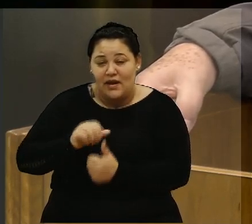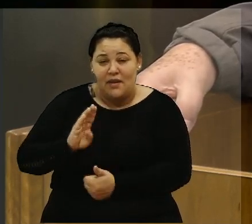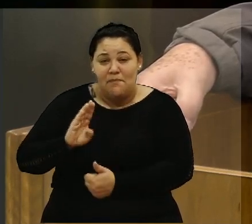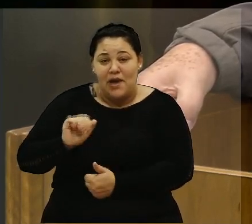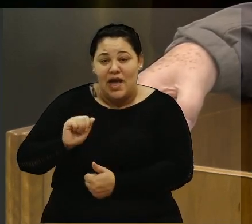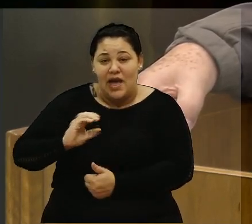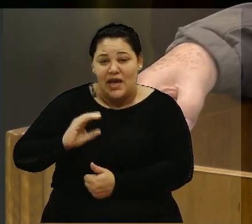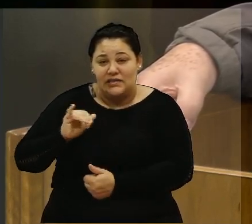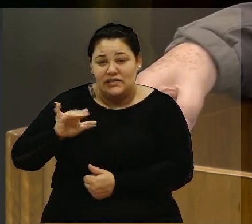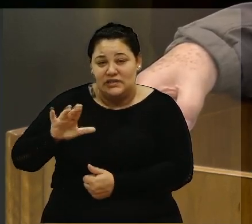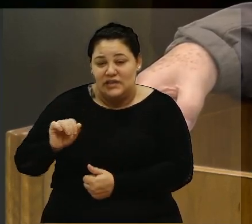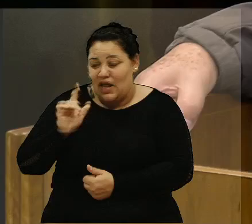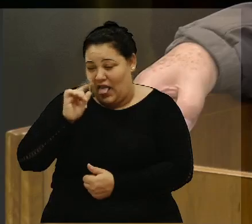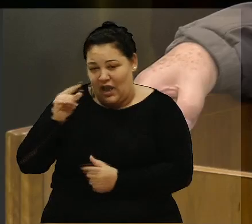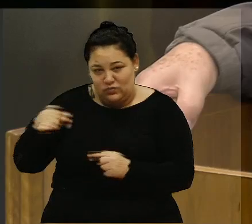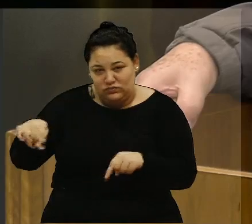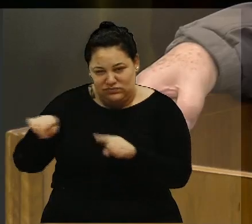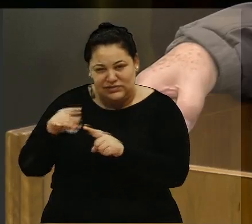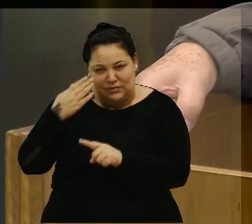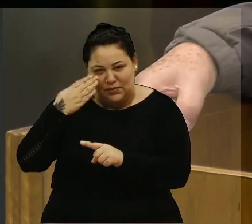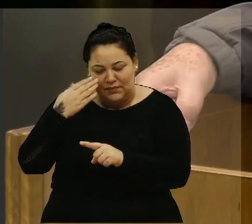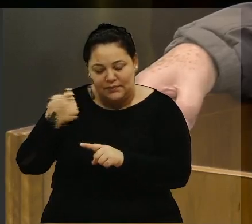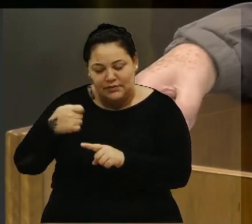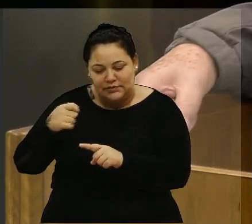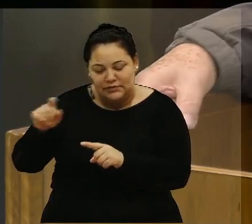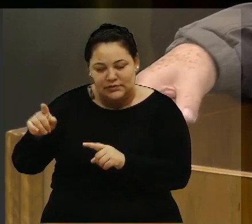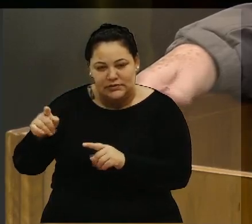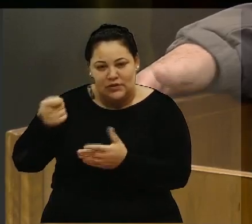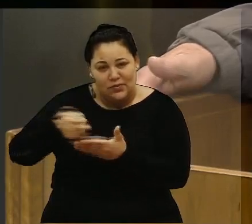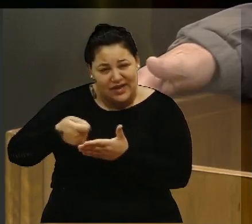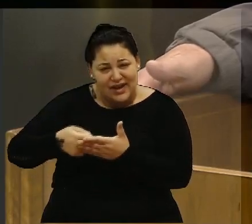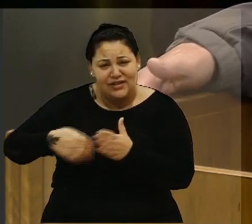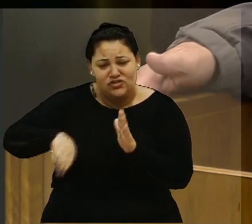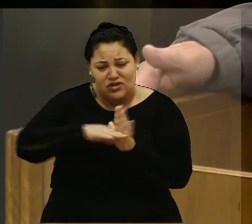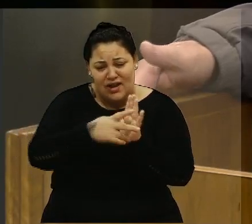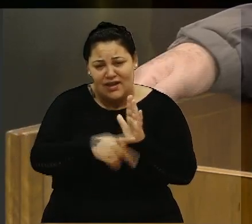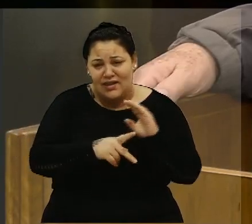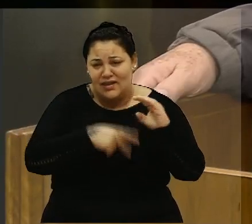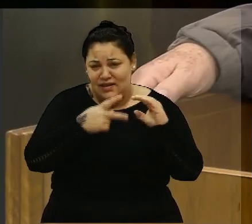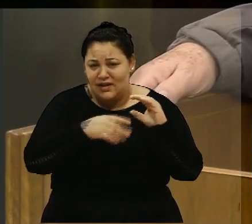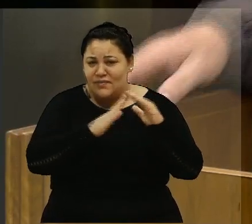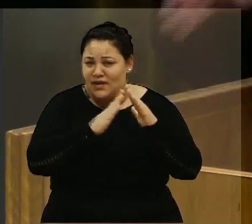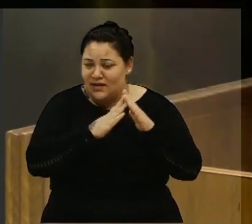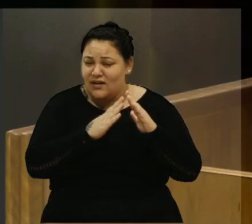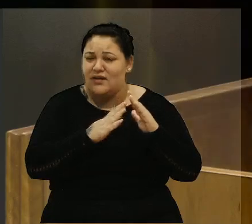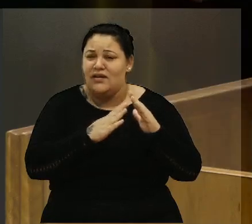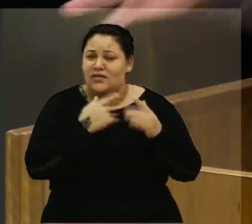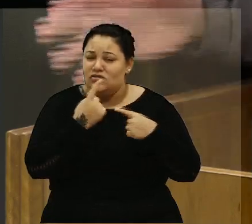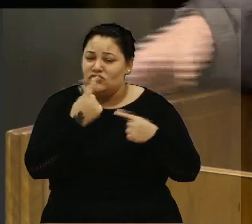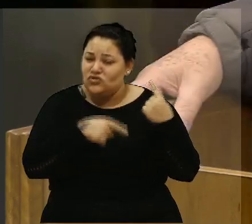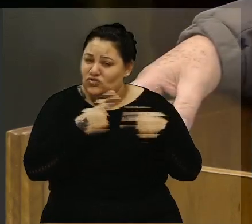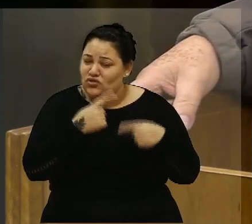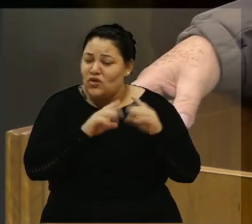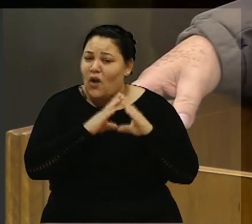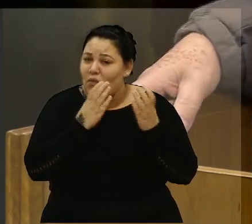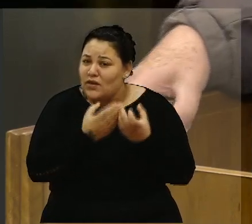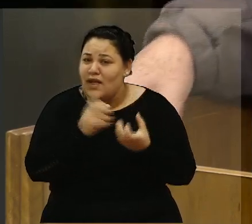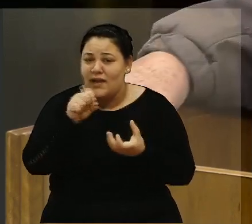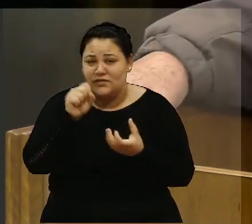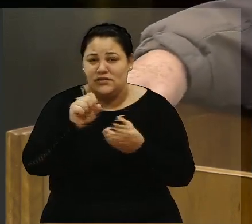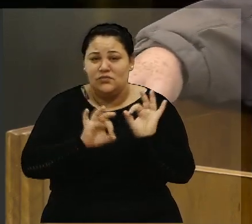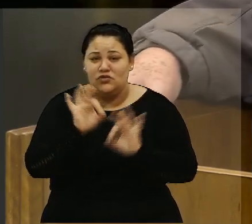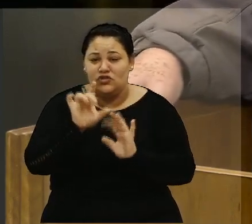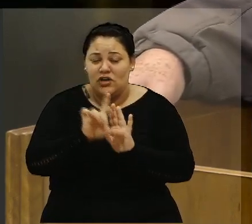que obrigatoriamente tem que vir para essa casa um projeto de lei discutido com a comunidade, discutido com